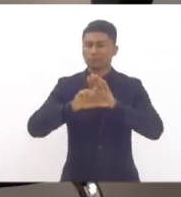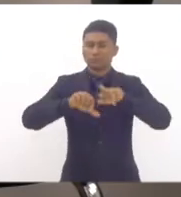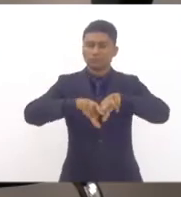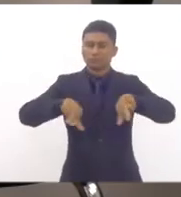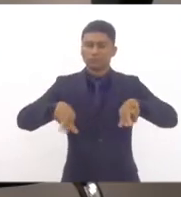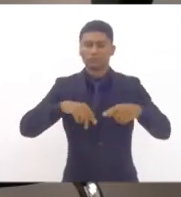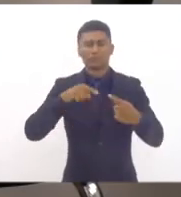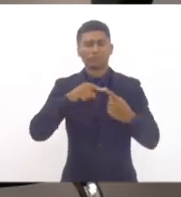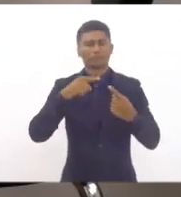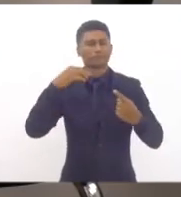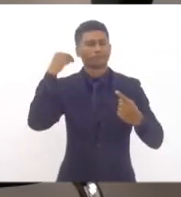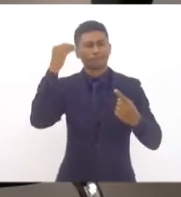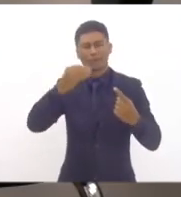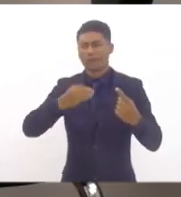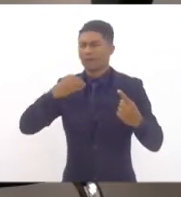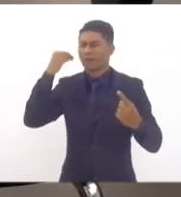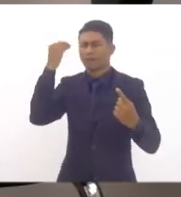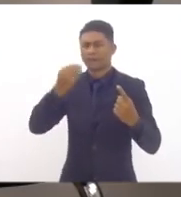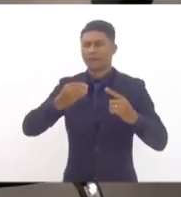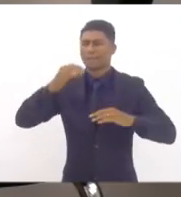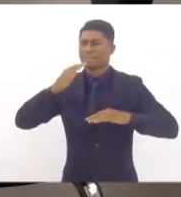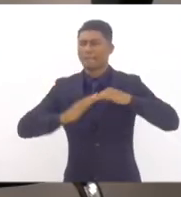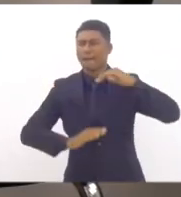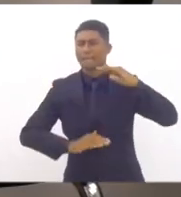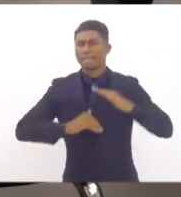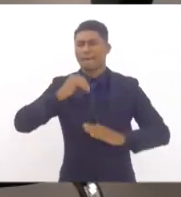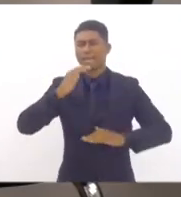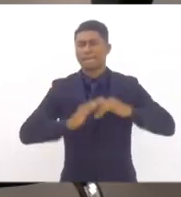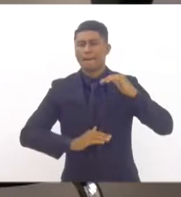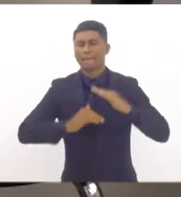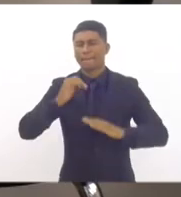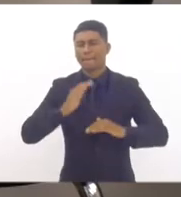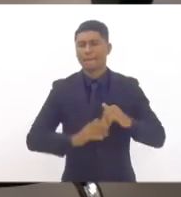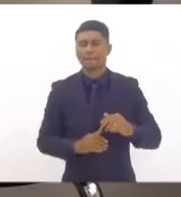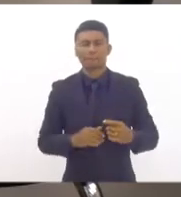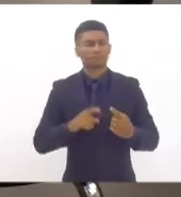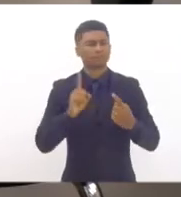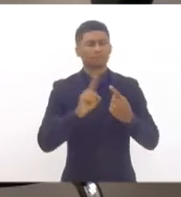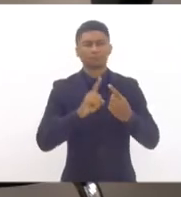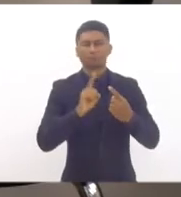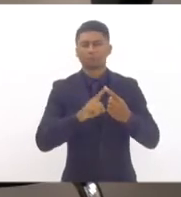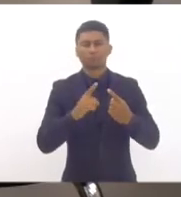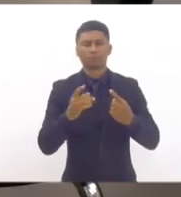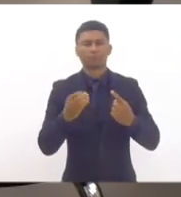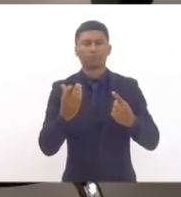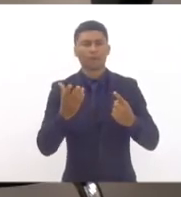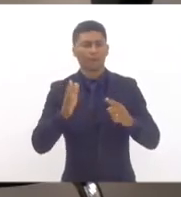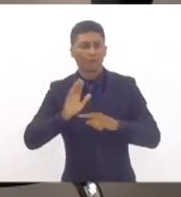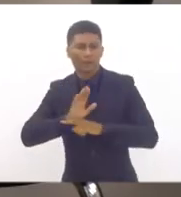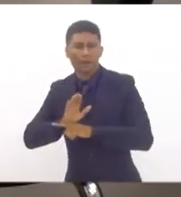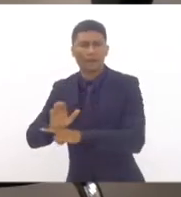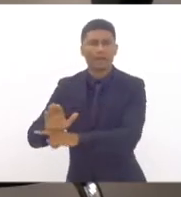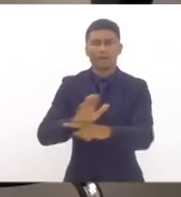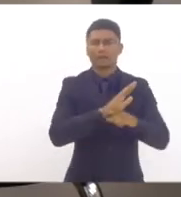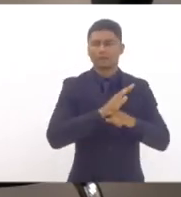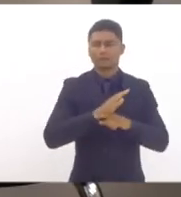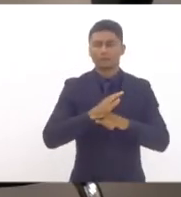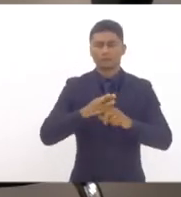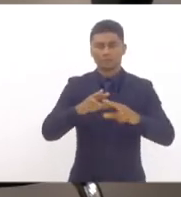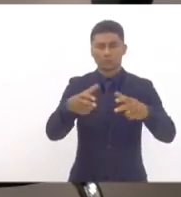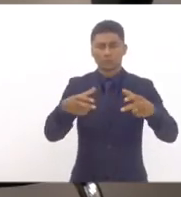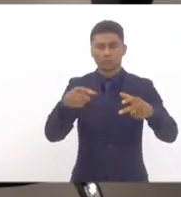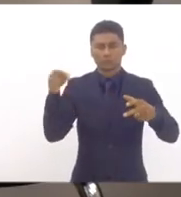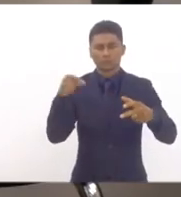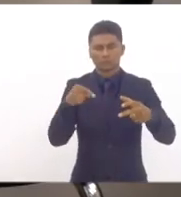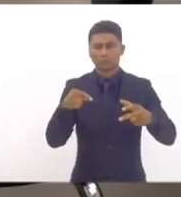sua experiência e habilidade para o litígio internacional em benefício do mecanismo em todos esses anos, no momento que